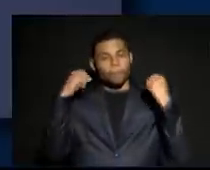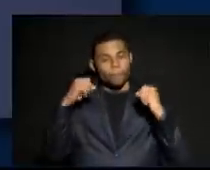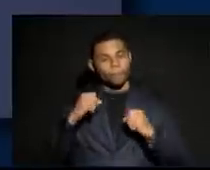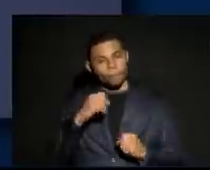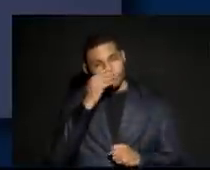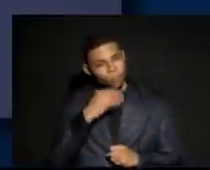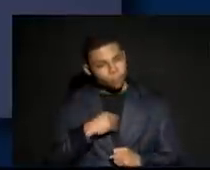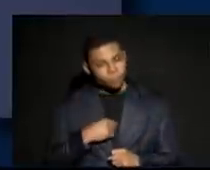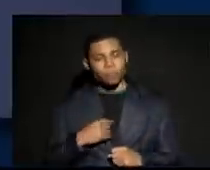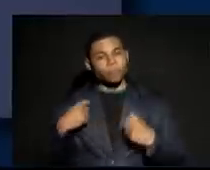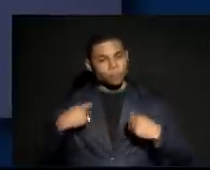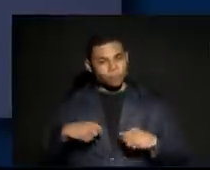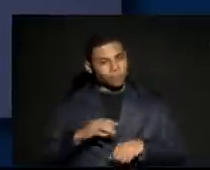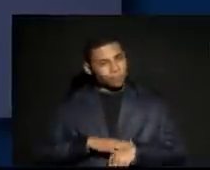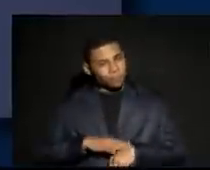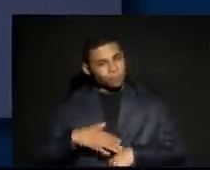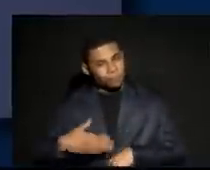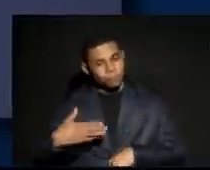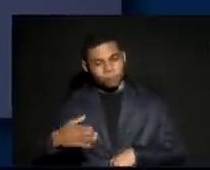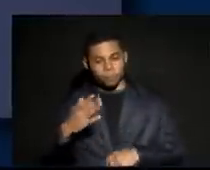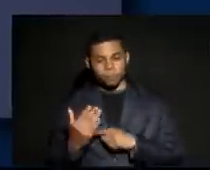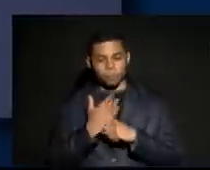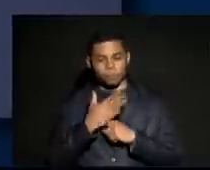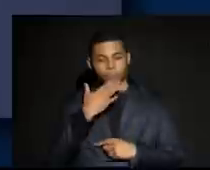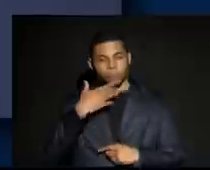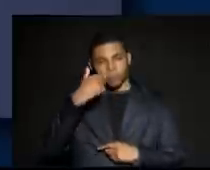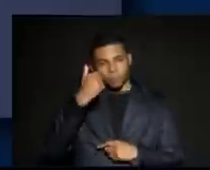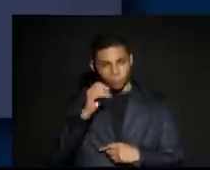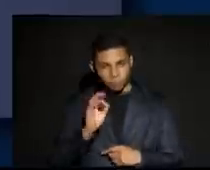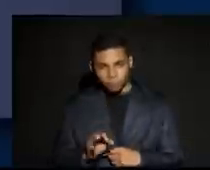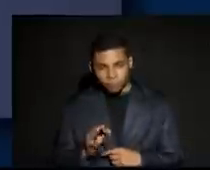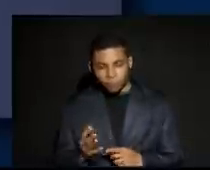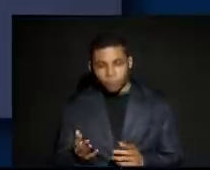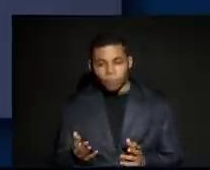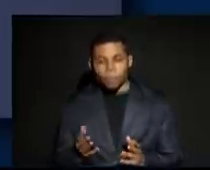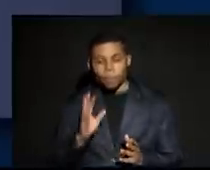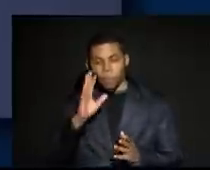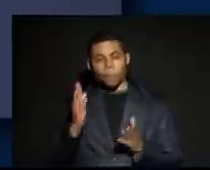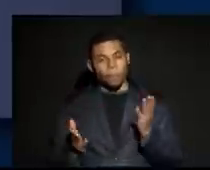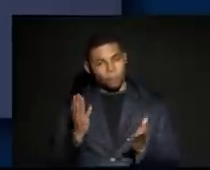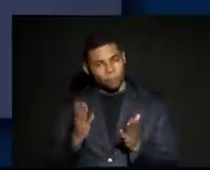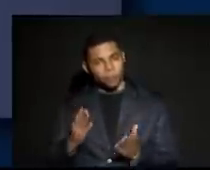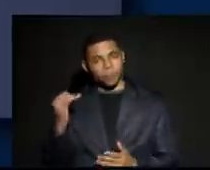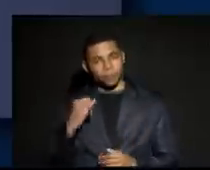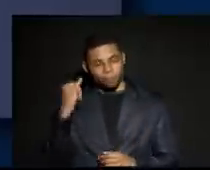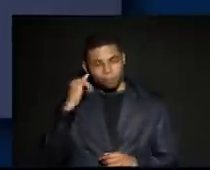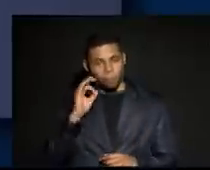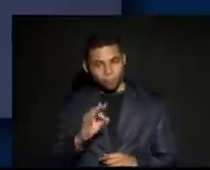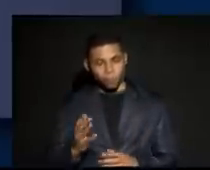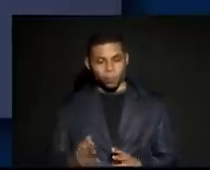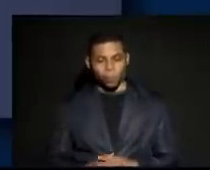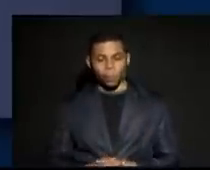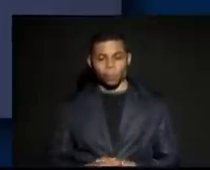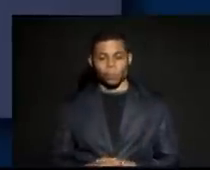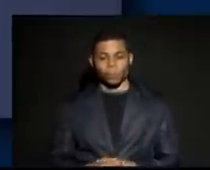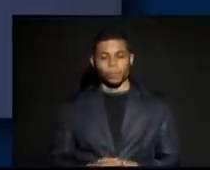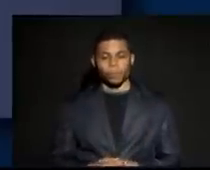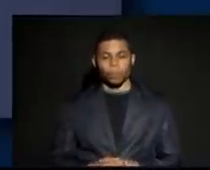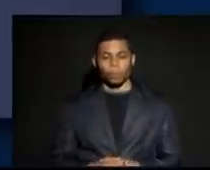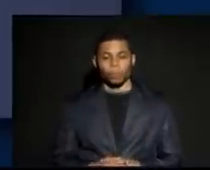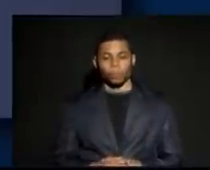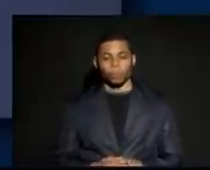que envolvam sacrifício momentânea por um bem estar mais perene equilibrado no médio e no longo prazo